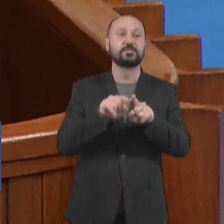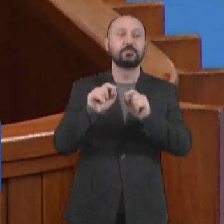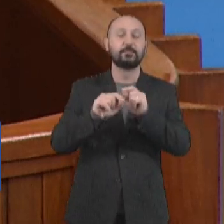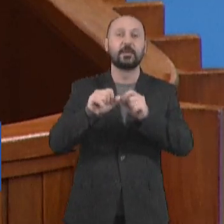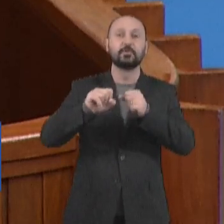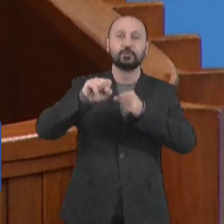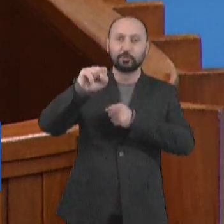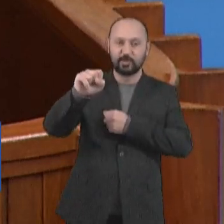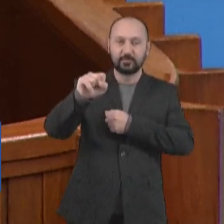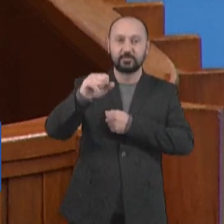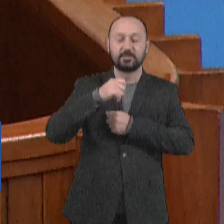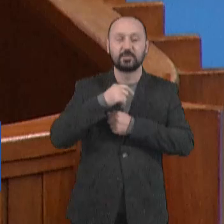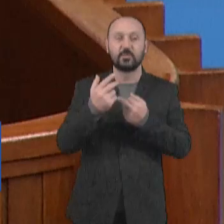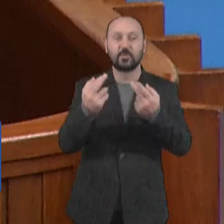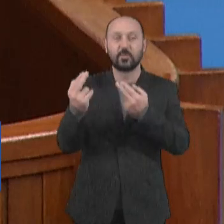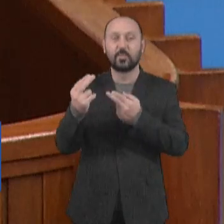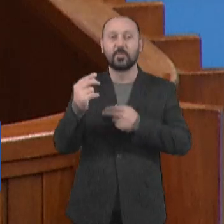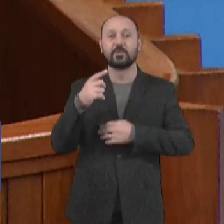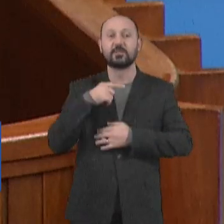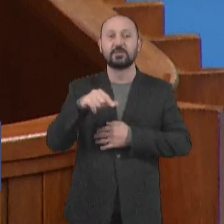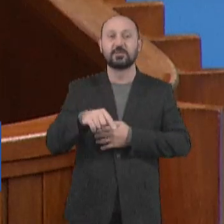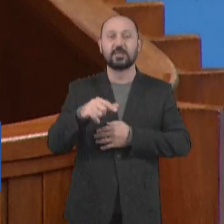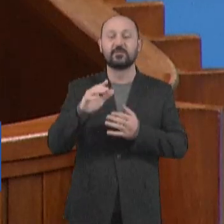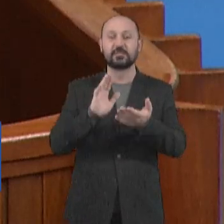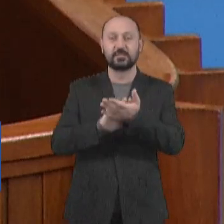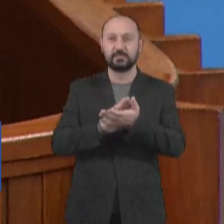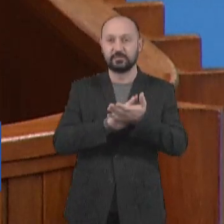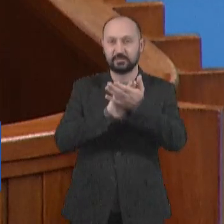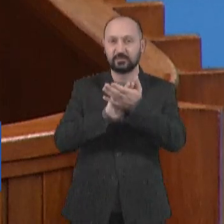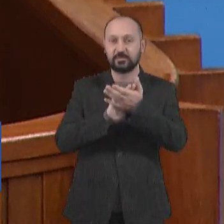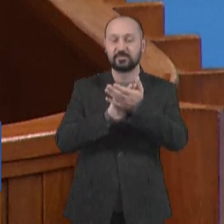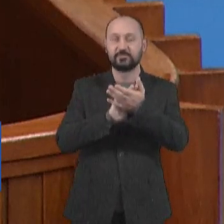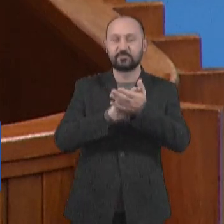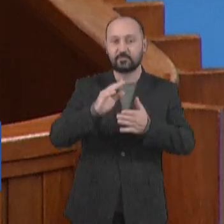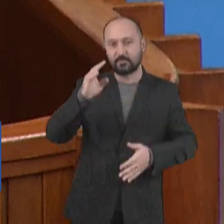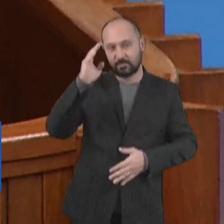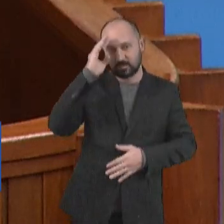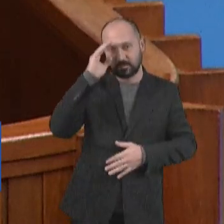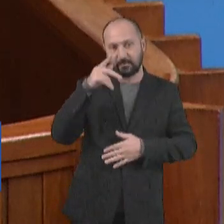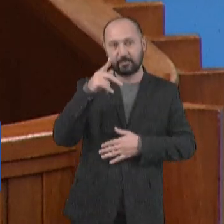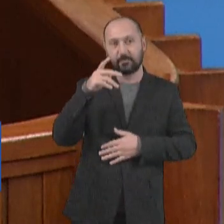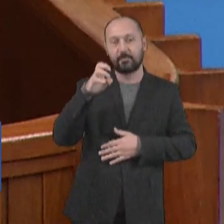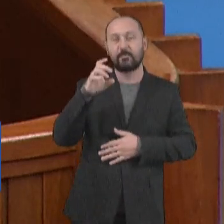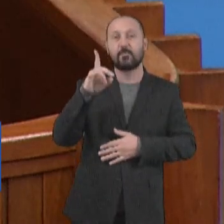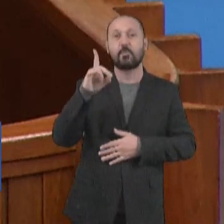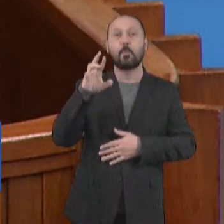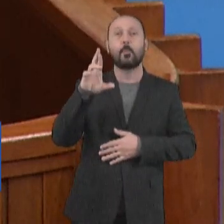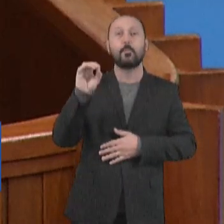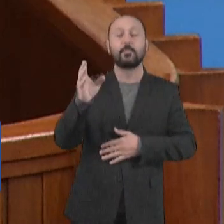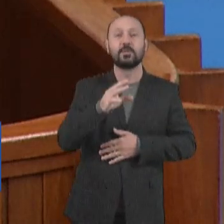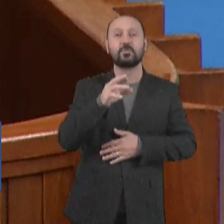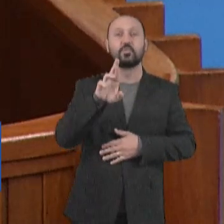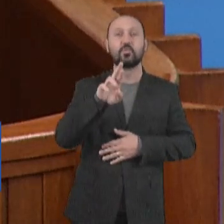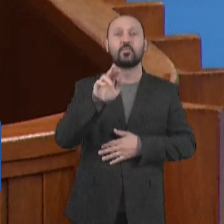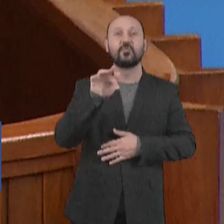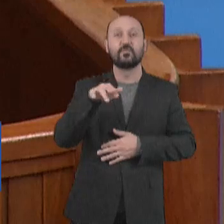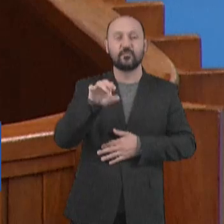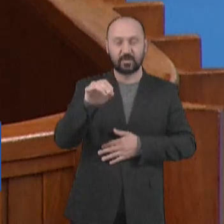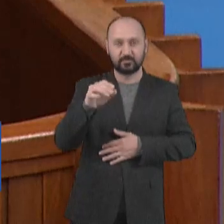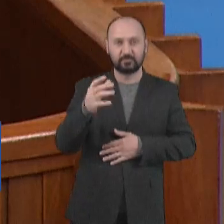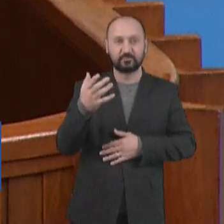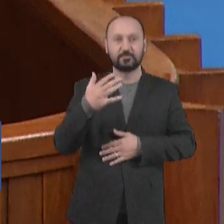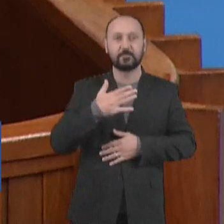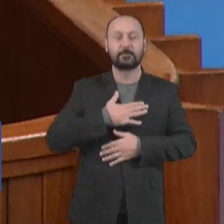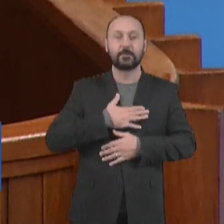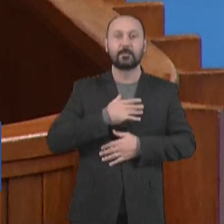de heróis, né, como nós tivemos aqui essa grande homenagem ao Coronel Pedro José Rufino. Então, para mim,